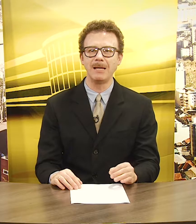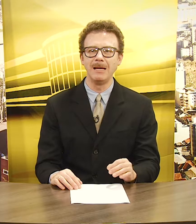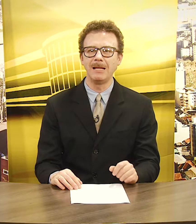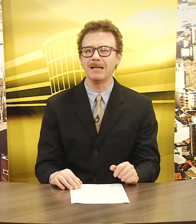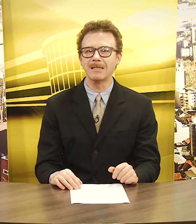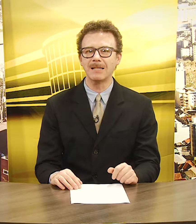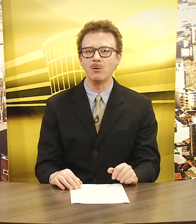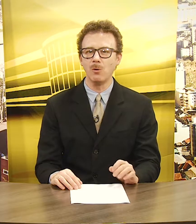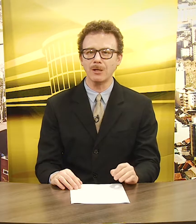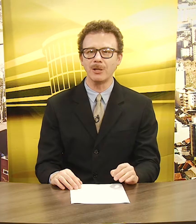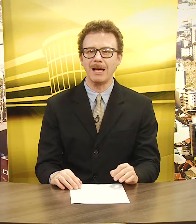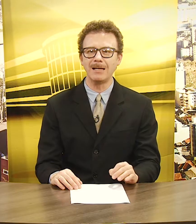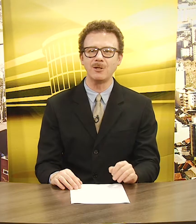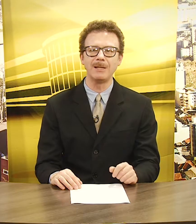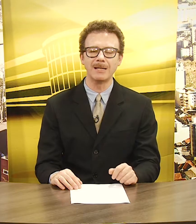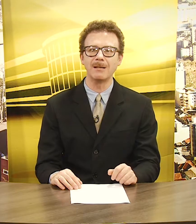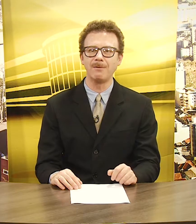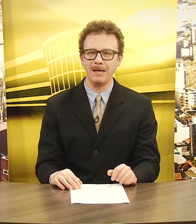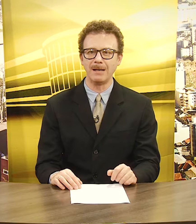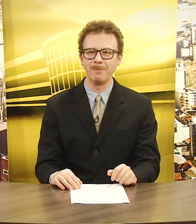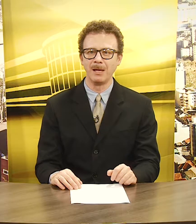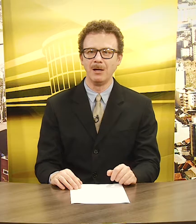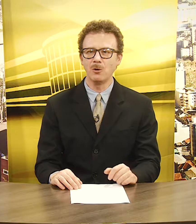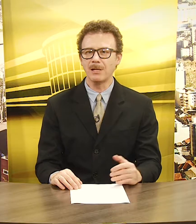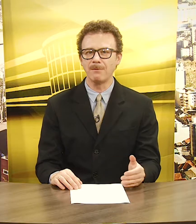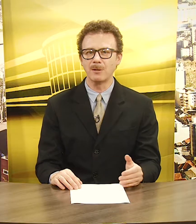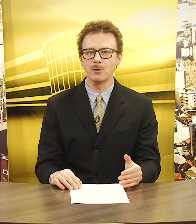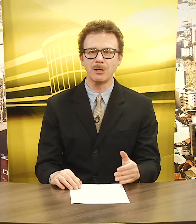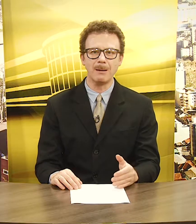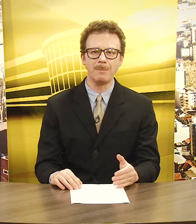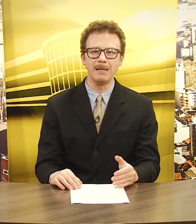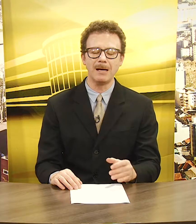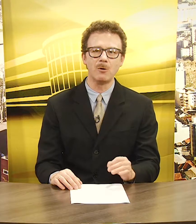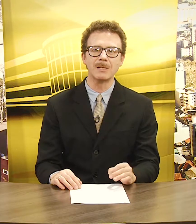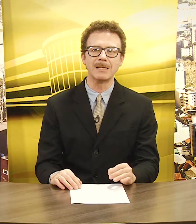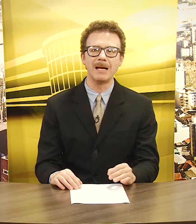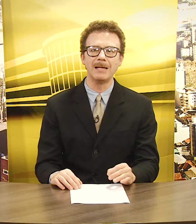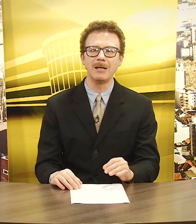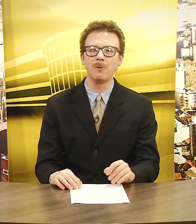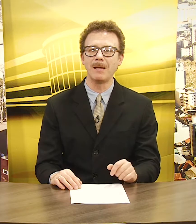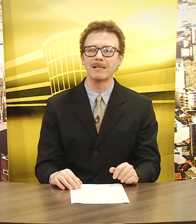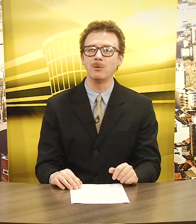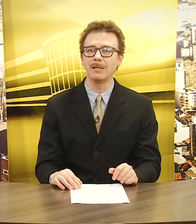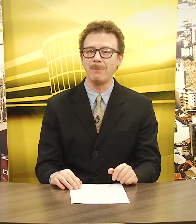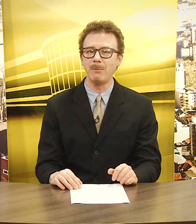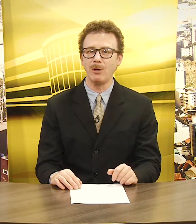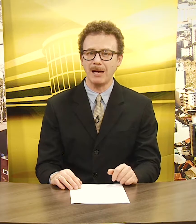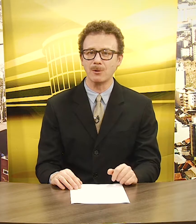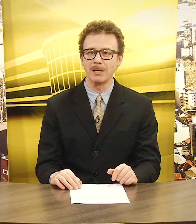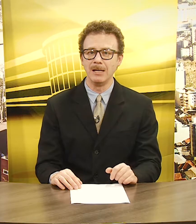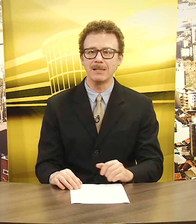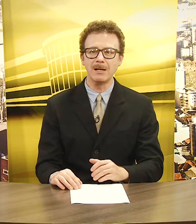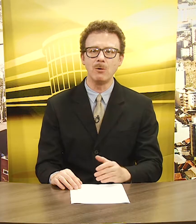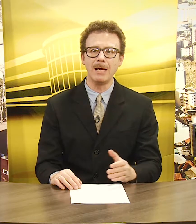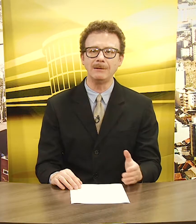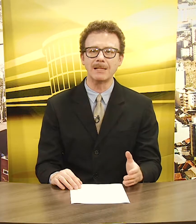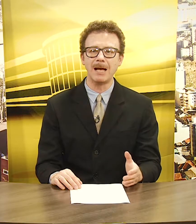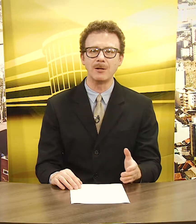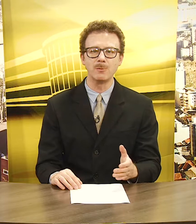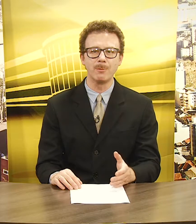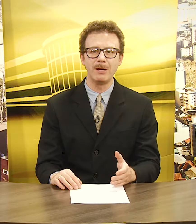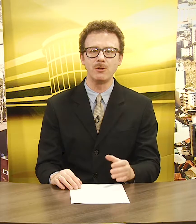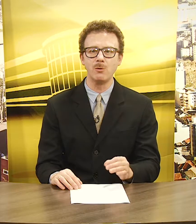PSB, na sessão ordinária de terça-feira. Os serviços de capina, roçada e operação tapa-buracos serão